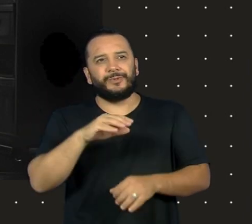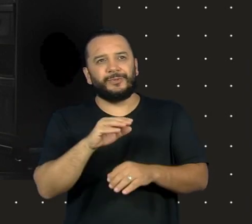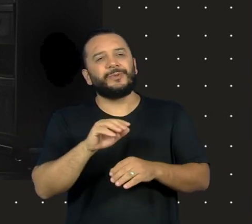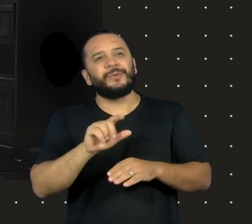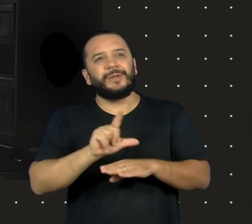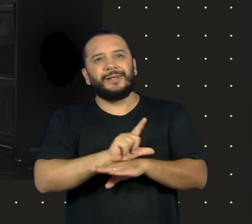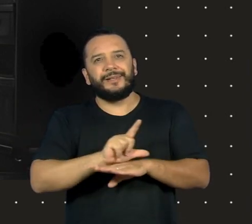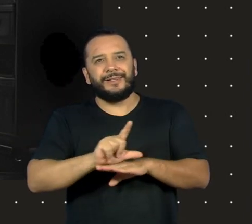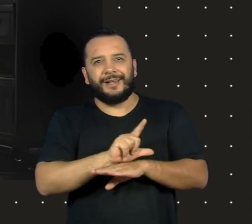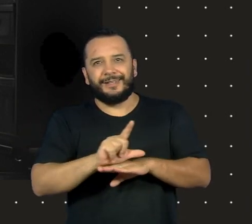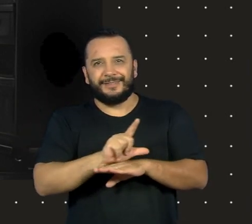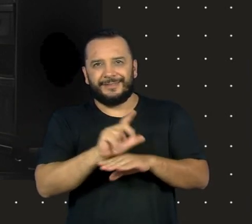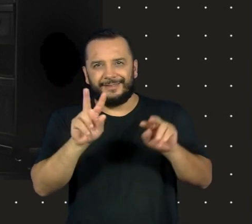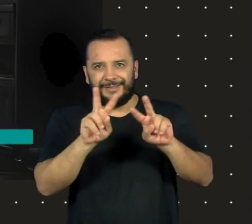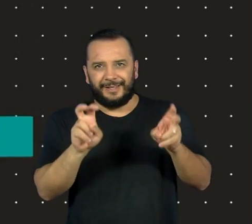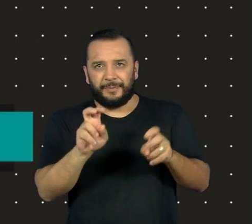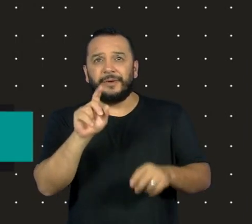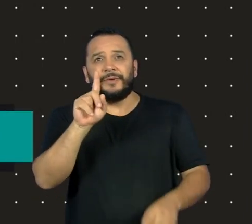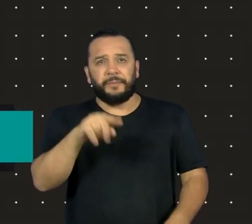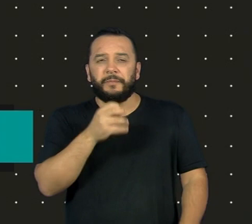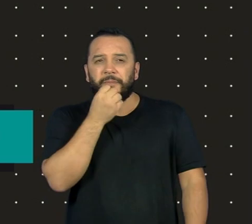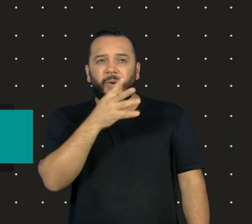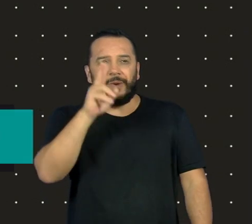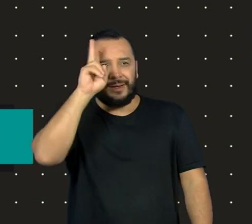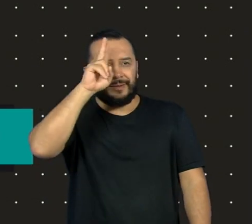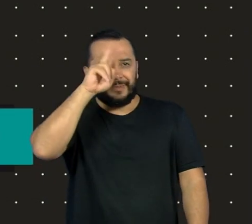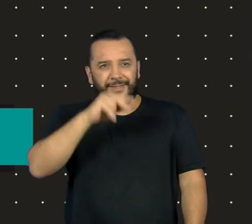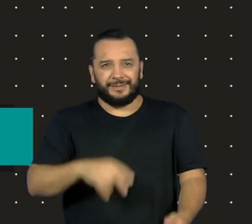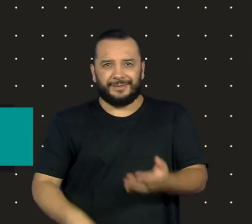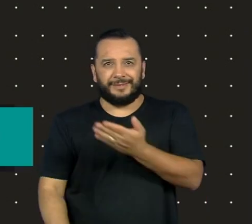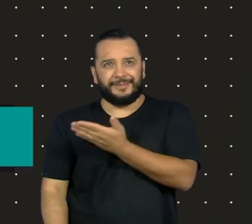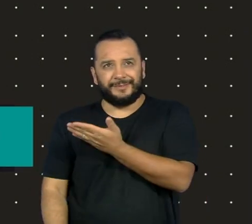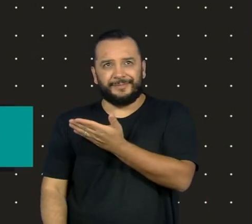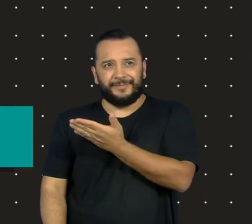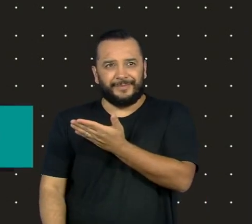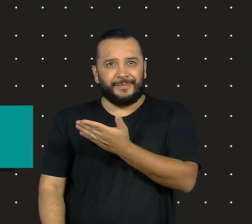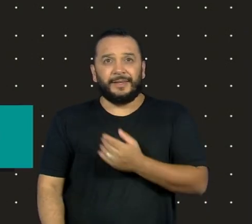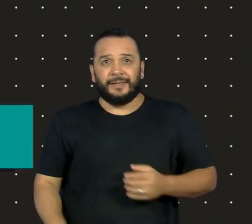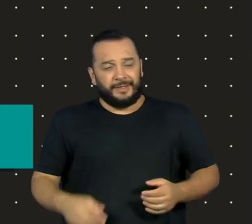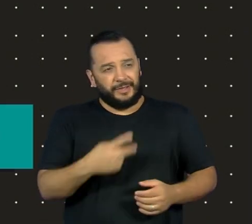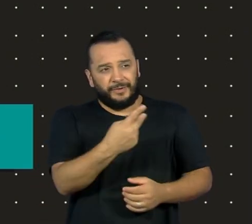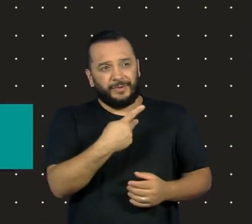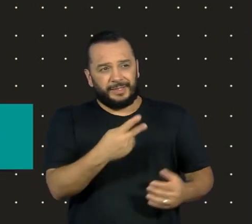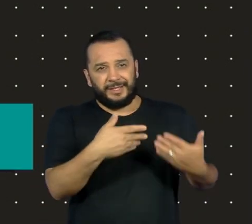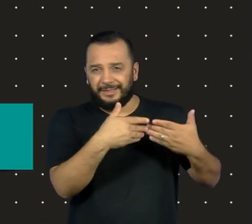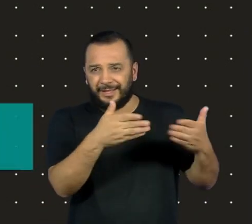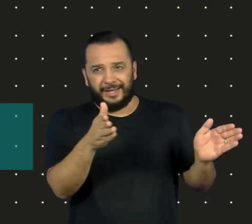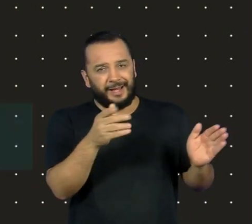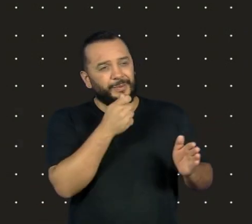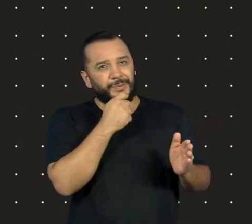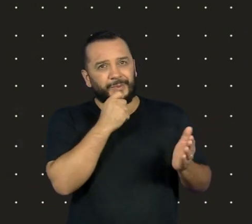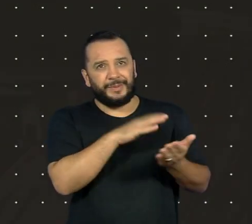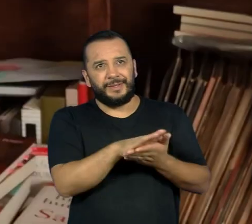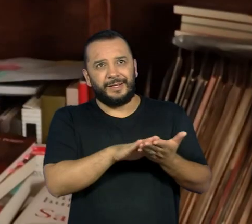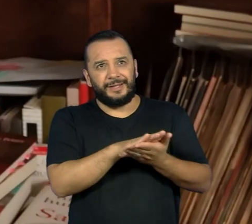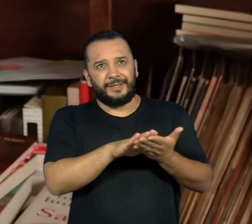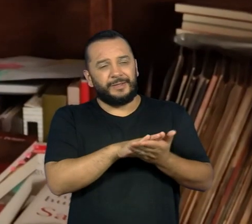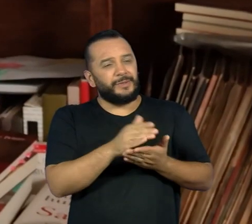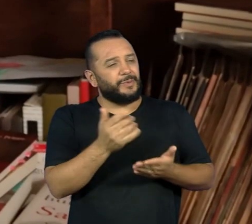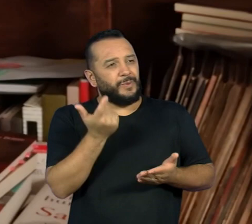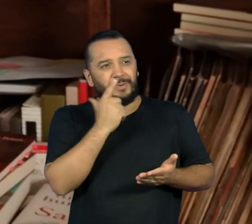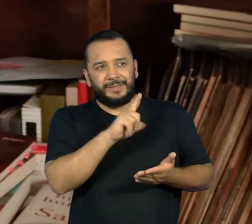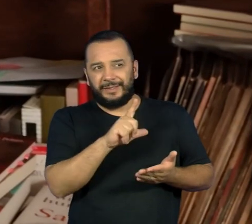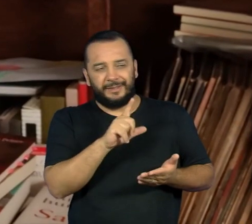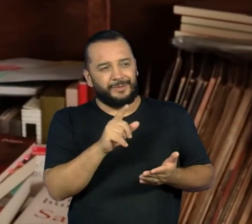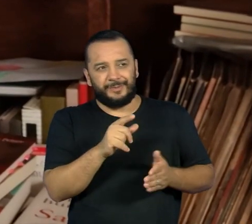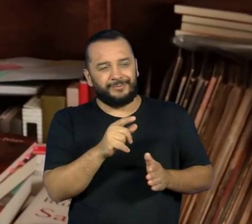de tudo que aconteceu, apesar da gente não ter estreado o Abajur Lilás, a gente não conseguiu botar no palco, mas